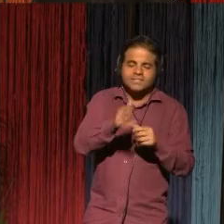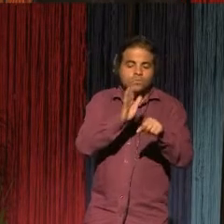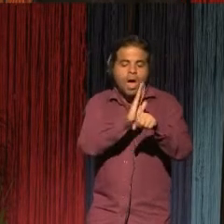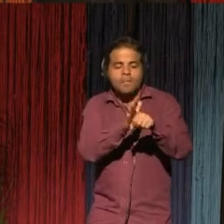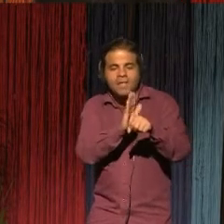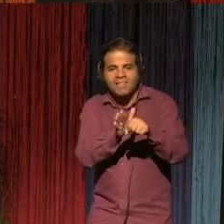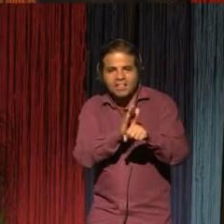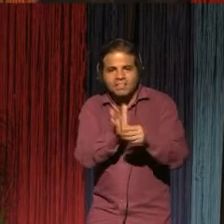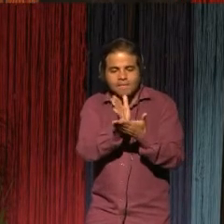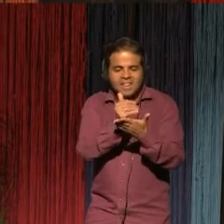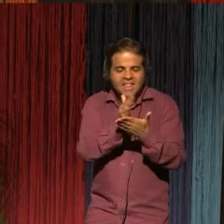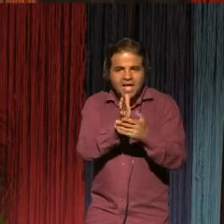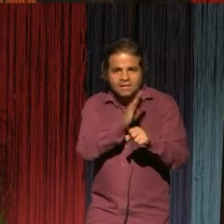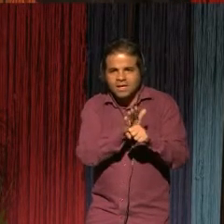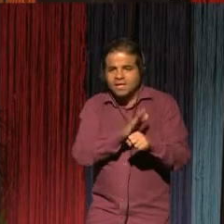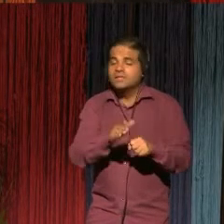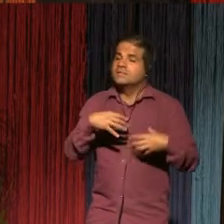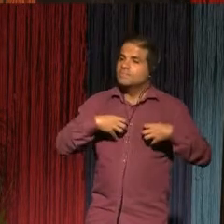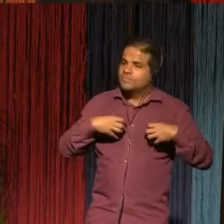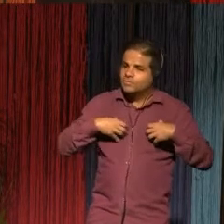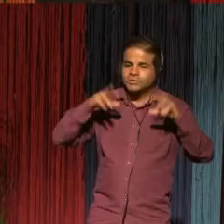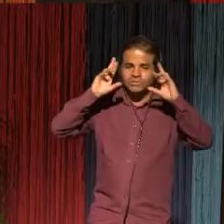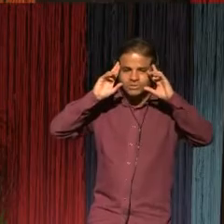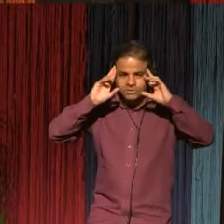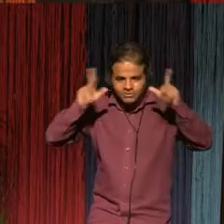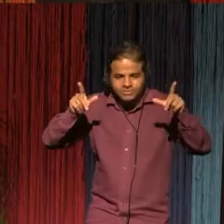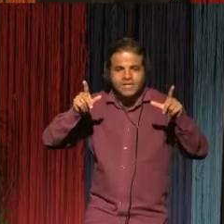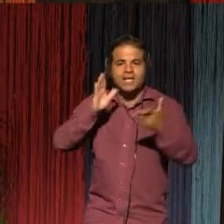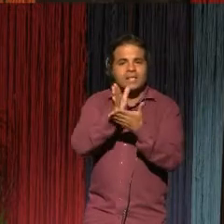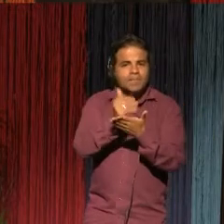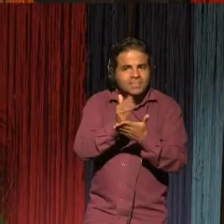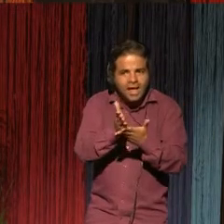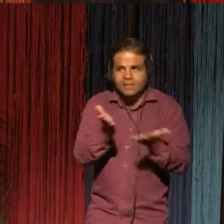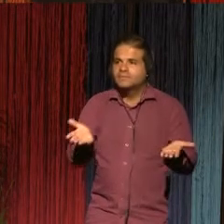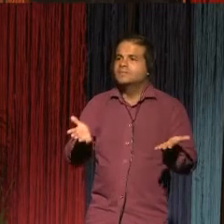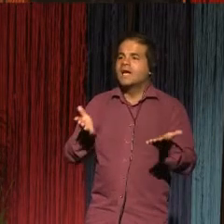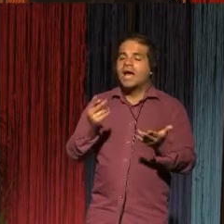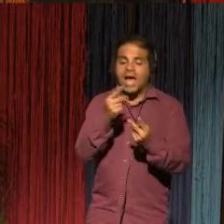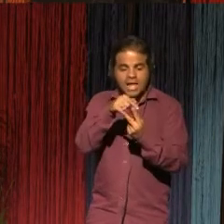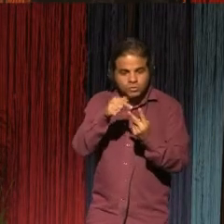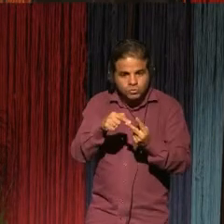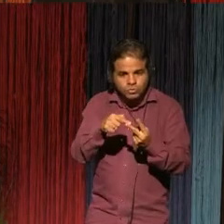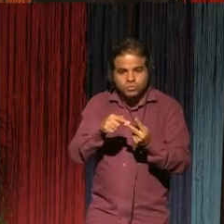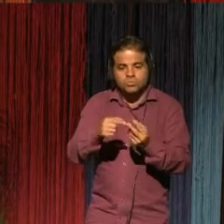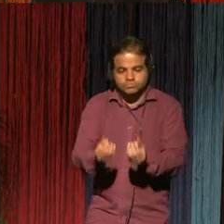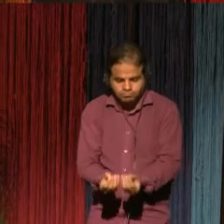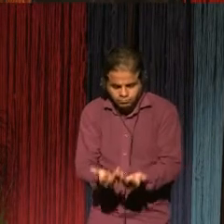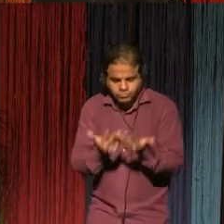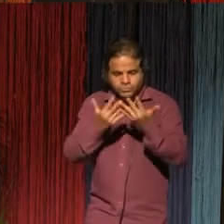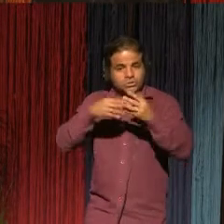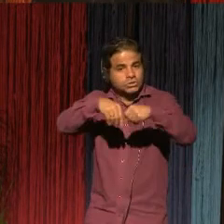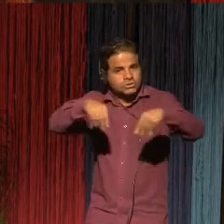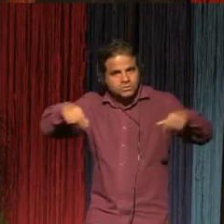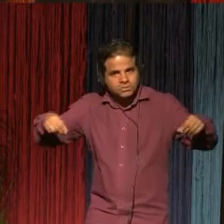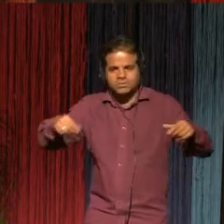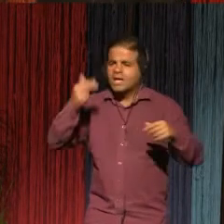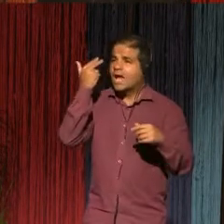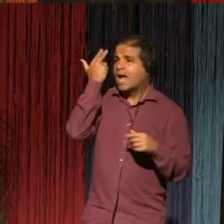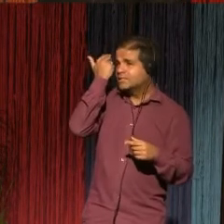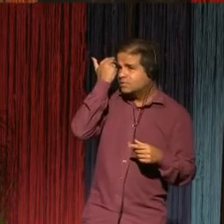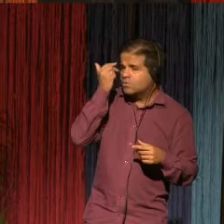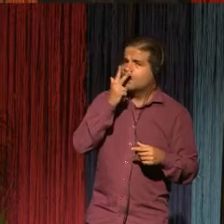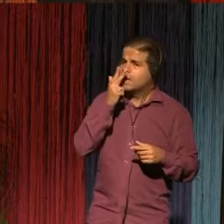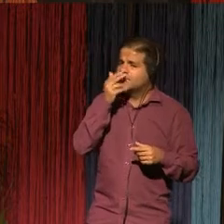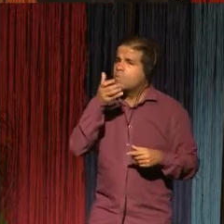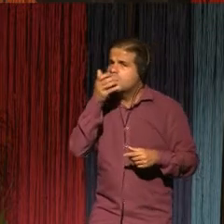tem que pensar de uma maneira diferente. As duas crescem no solo. Como que uma cenoura é parecida com uma maçã? Você